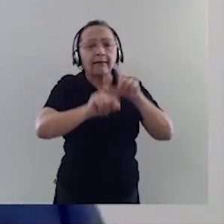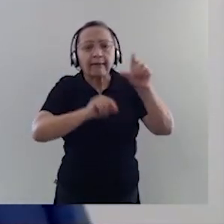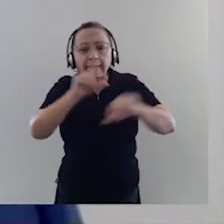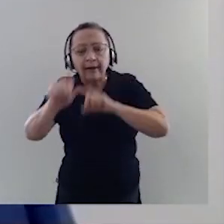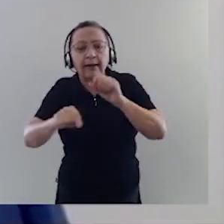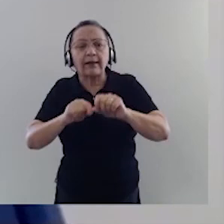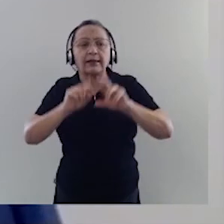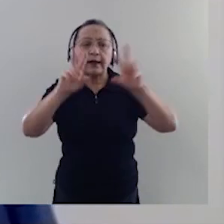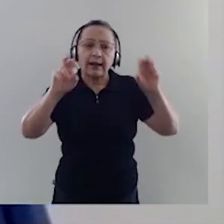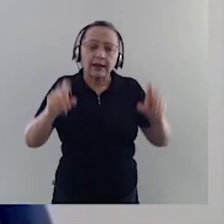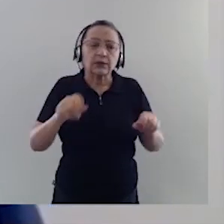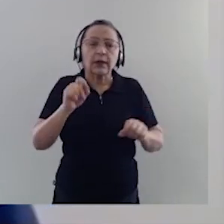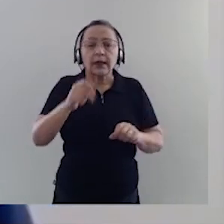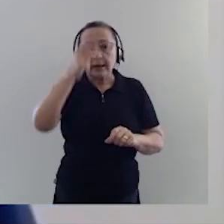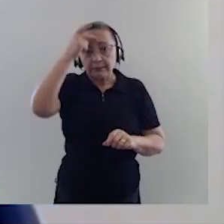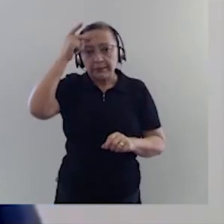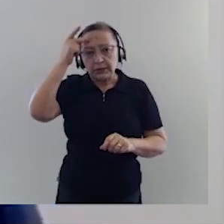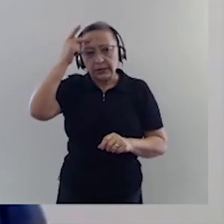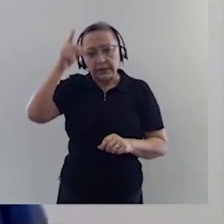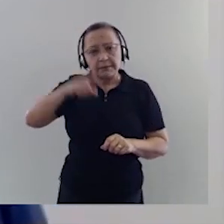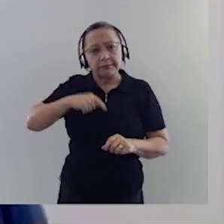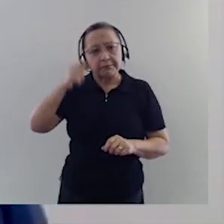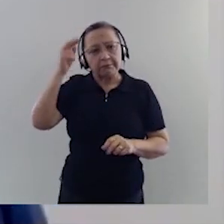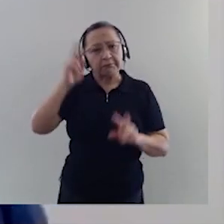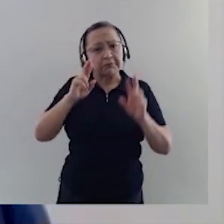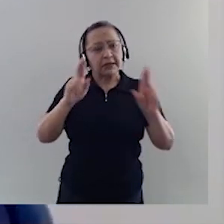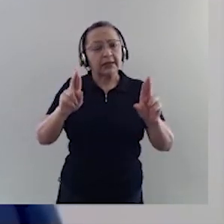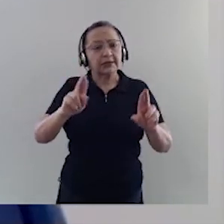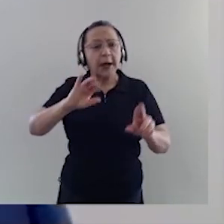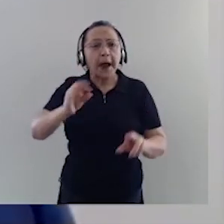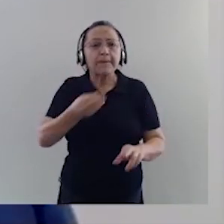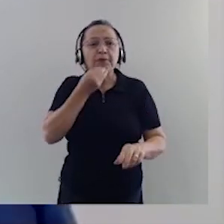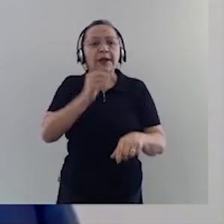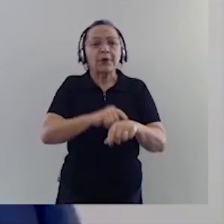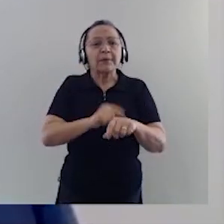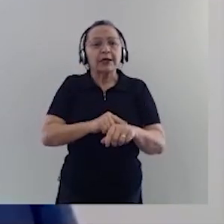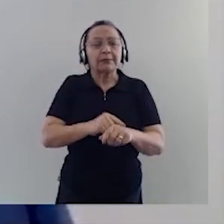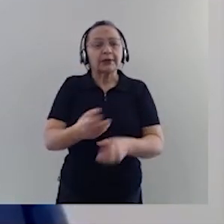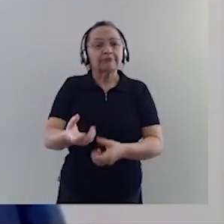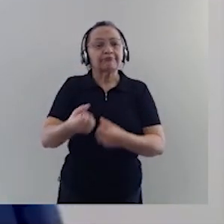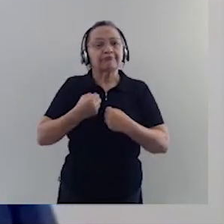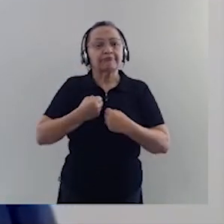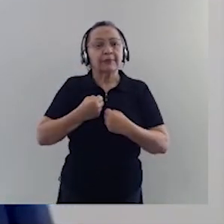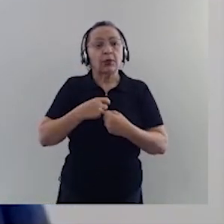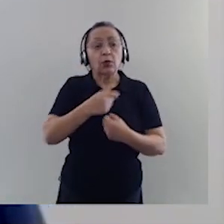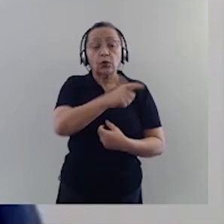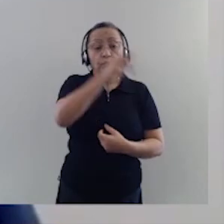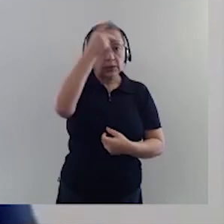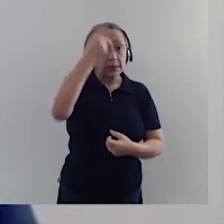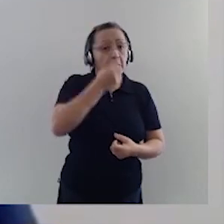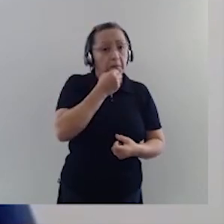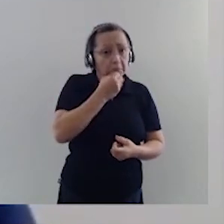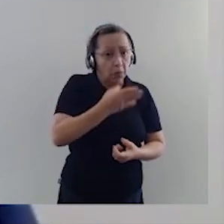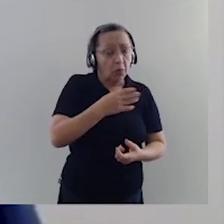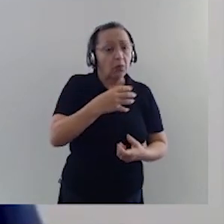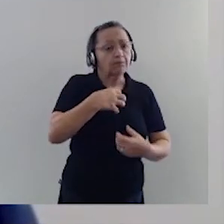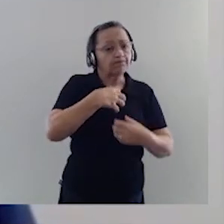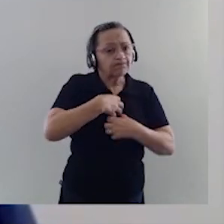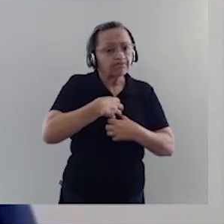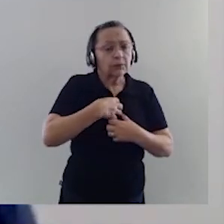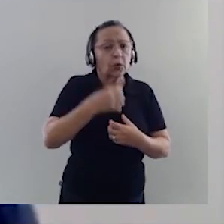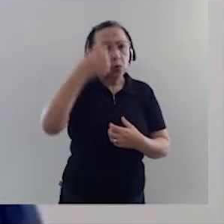se beneficiar indevidamente desse momento, daquele que com boa-fé agiu, e a boa-fé aí é